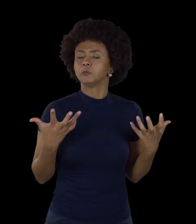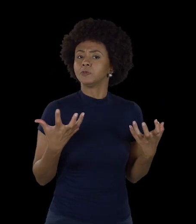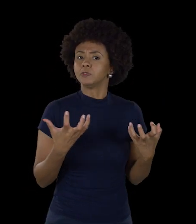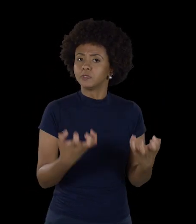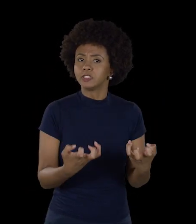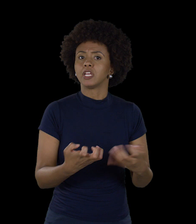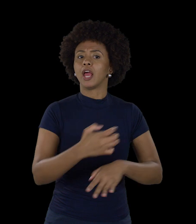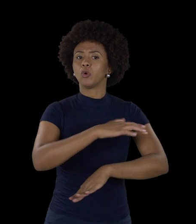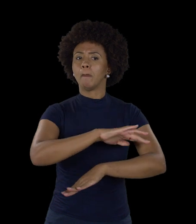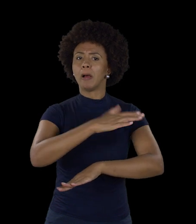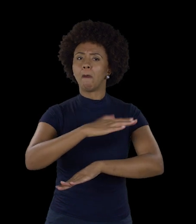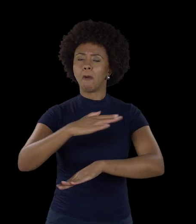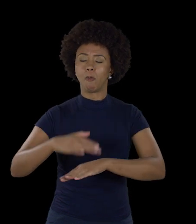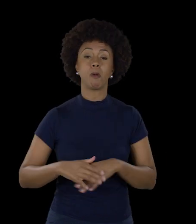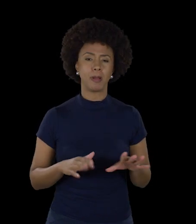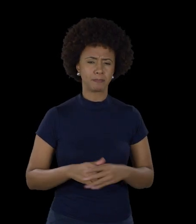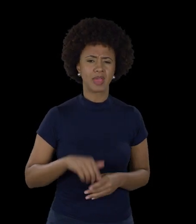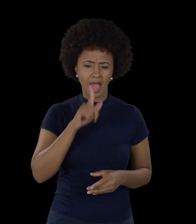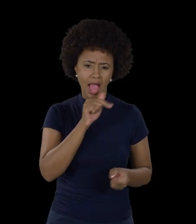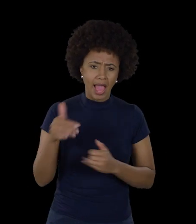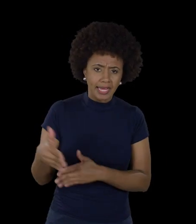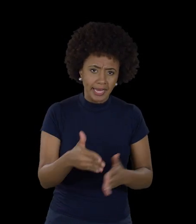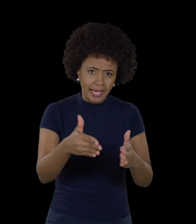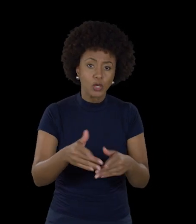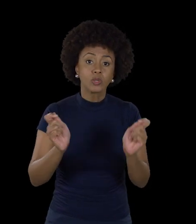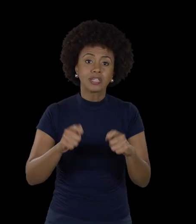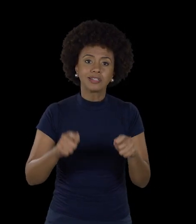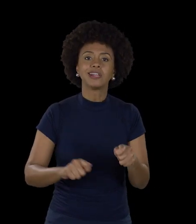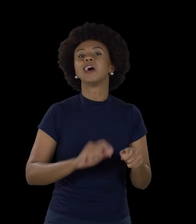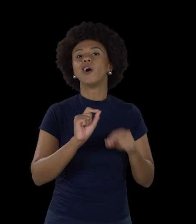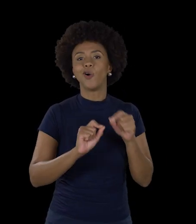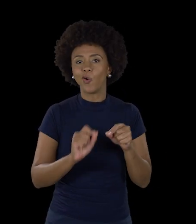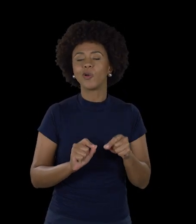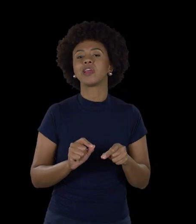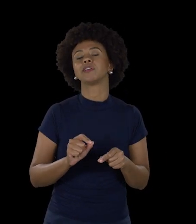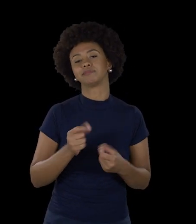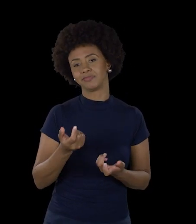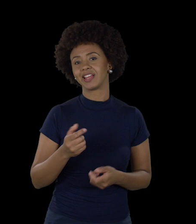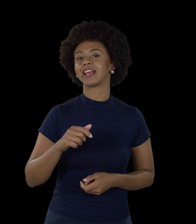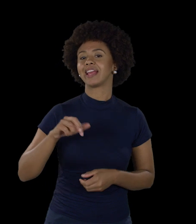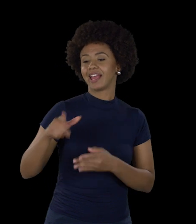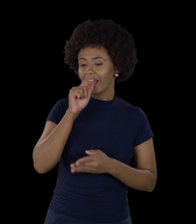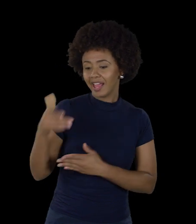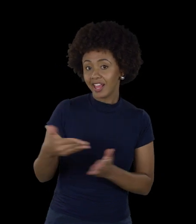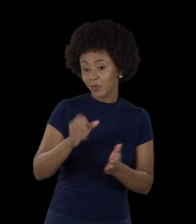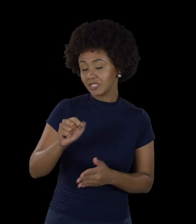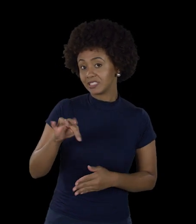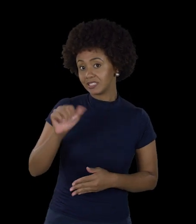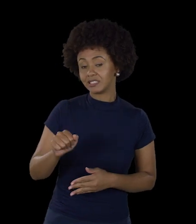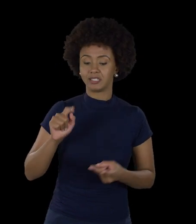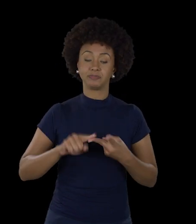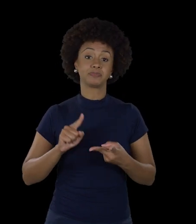terreno plano e ondulado. Os rios das cidades ajudam a formar as bacias hidrográficas dos rios Santa Maria da Vitória,